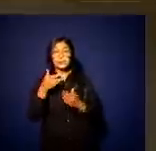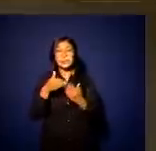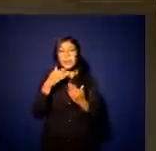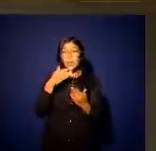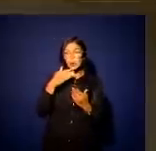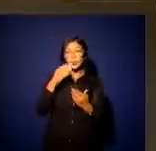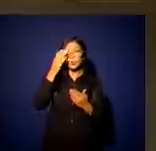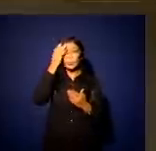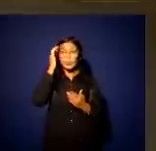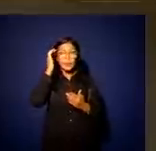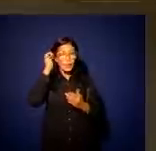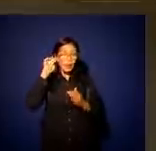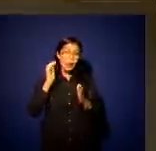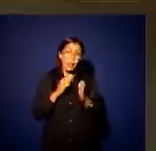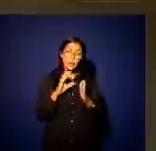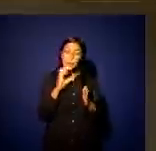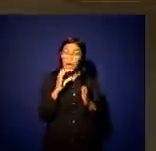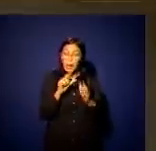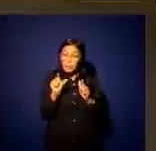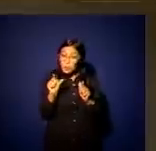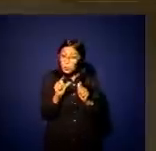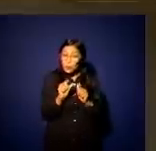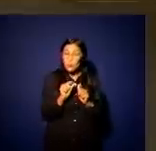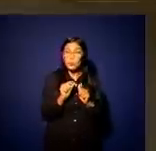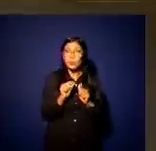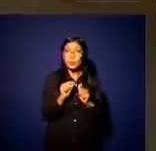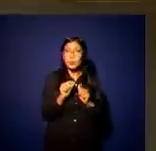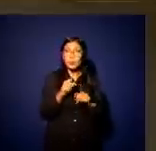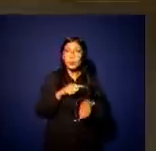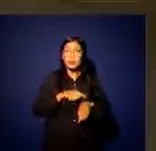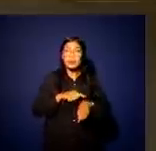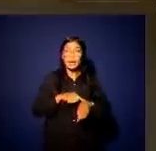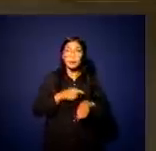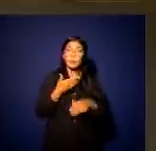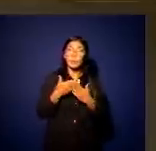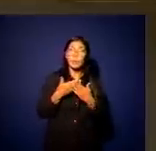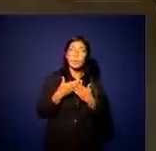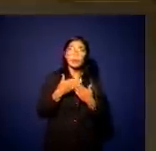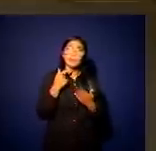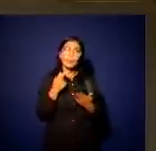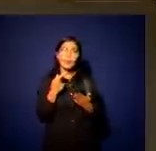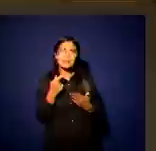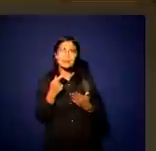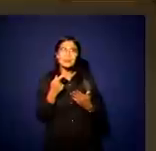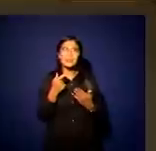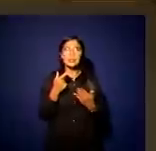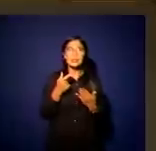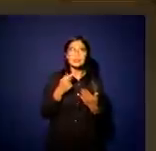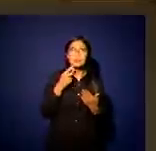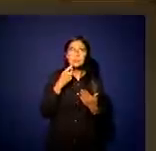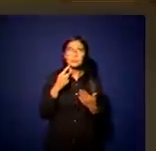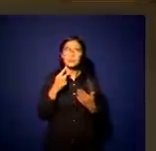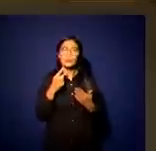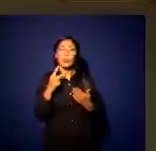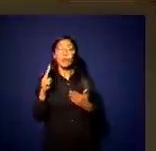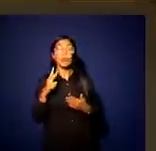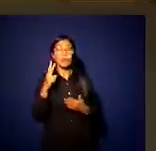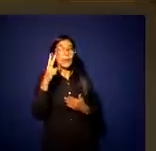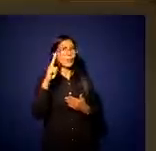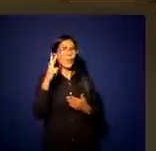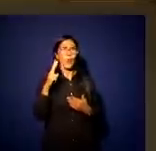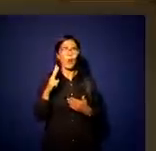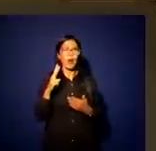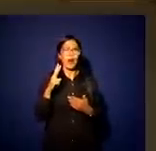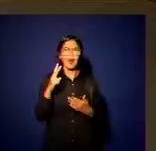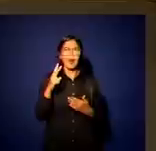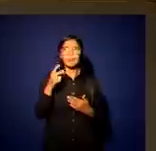dificuldades curto prazo Tá mas é uma visão não estamos Ultra Berg porque eu realmente o valuation não está caro ela